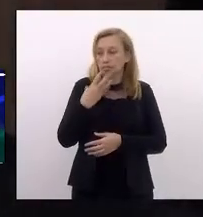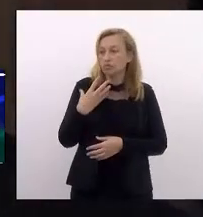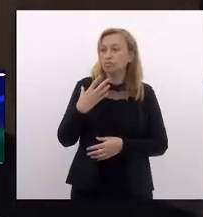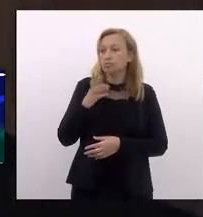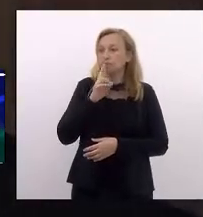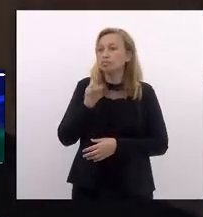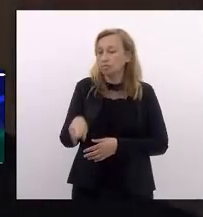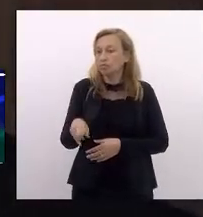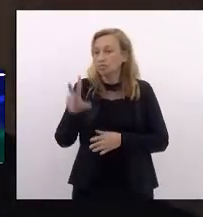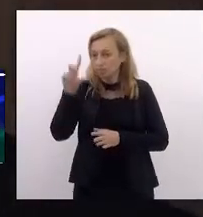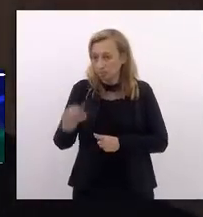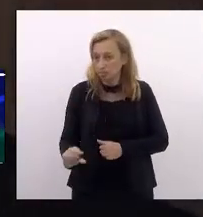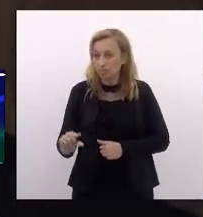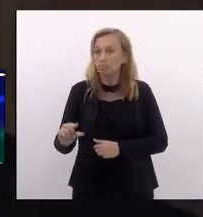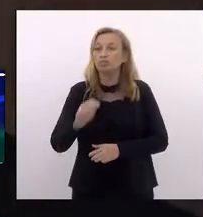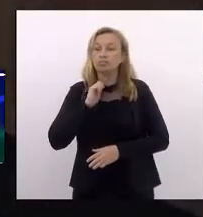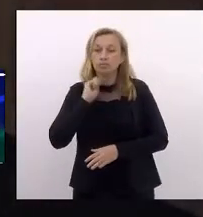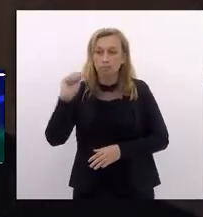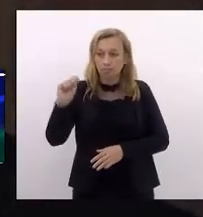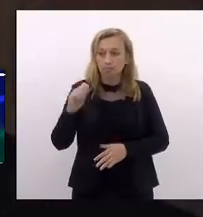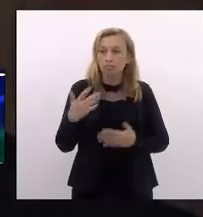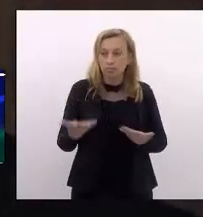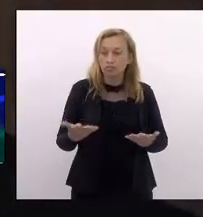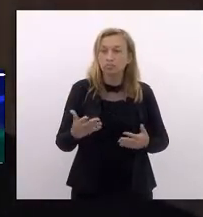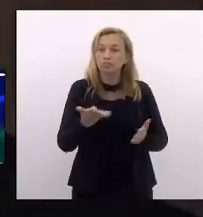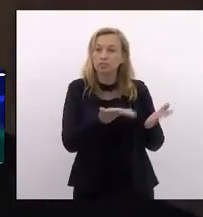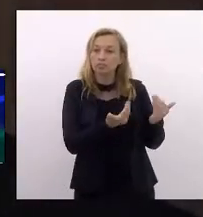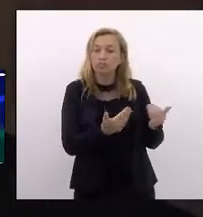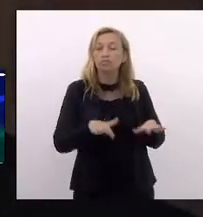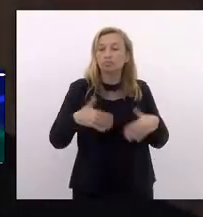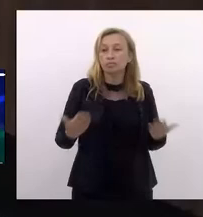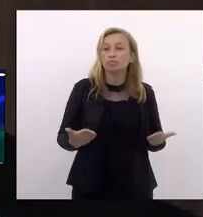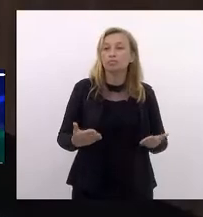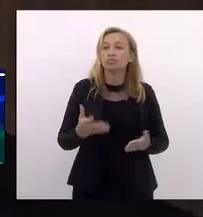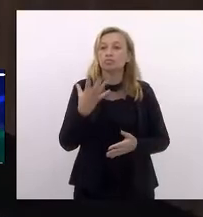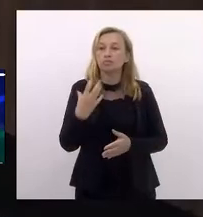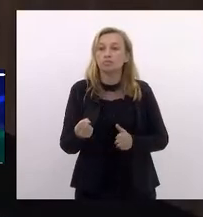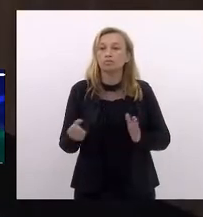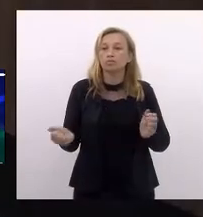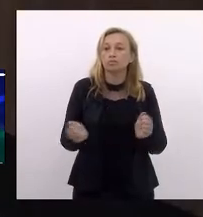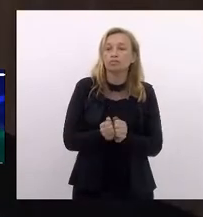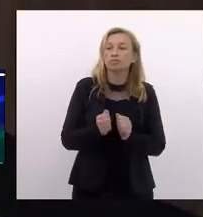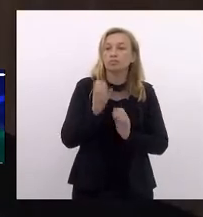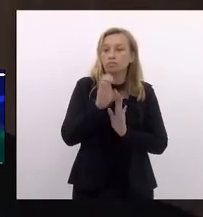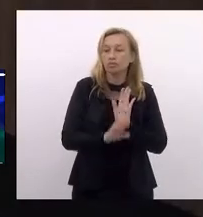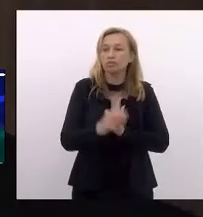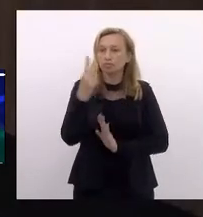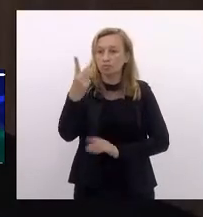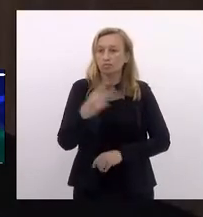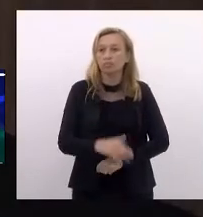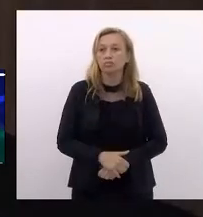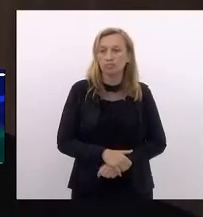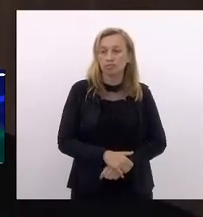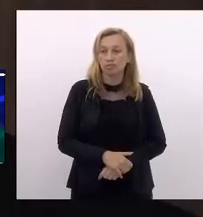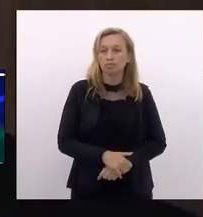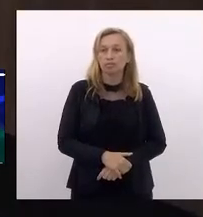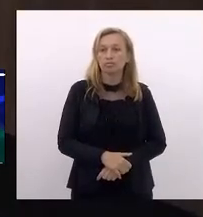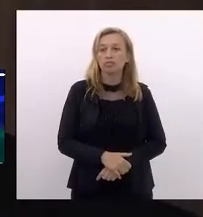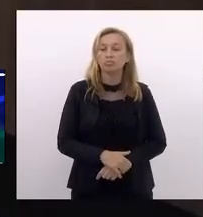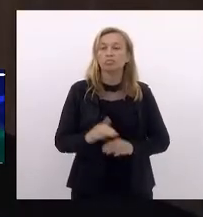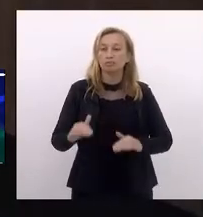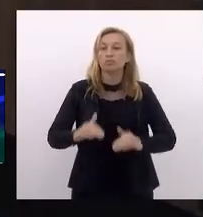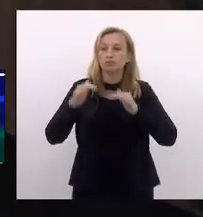positivo a redução dos homicídios da Juventude então parecer favorável com duas emendas uma